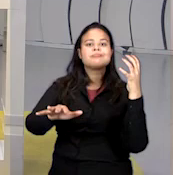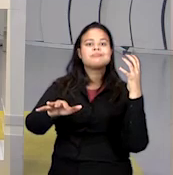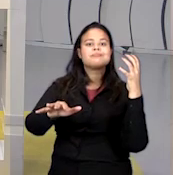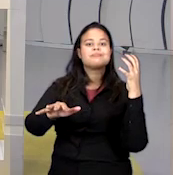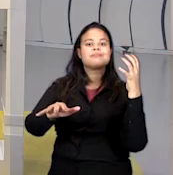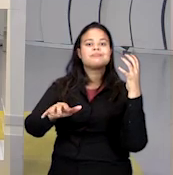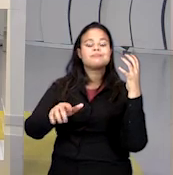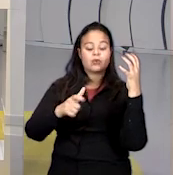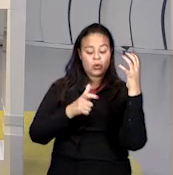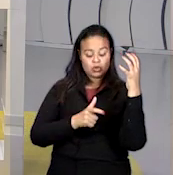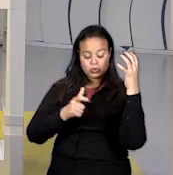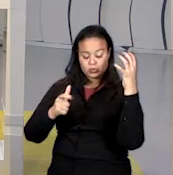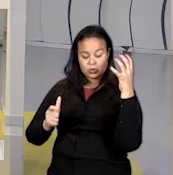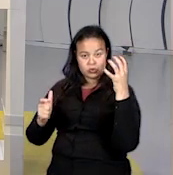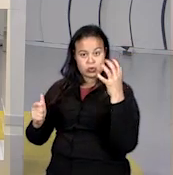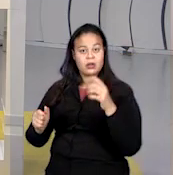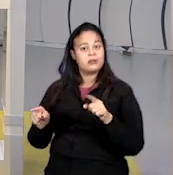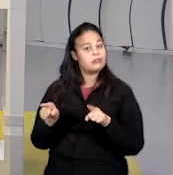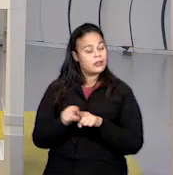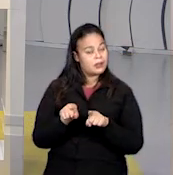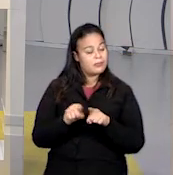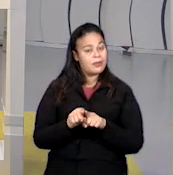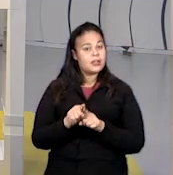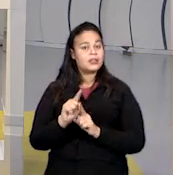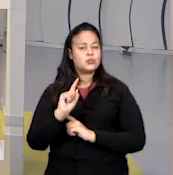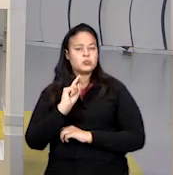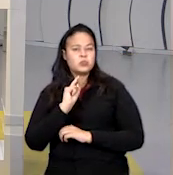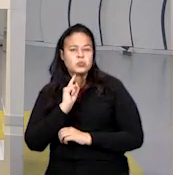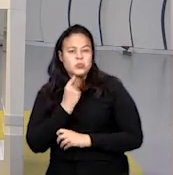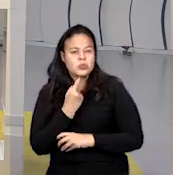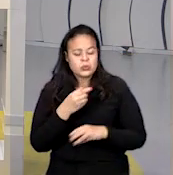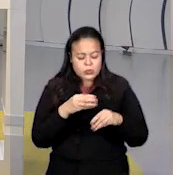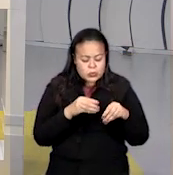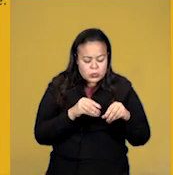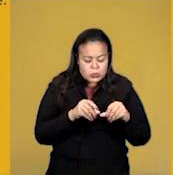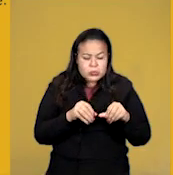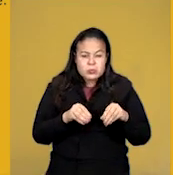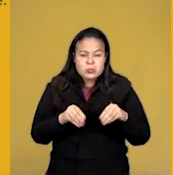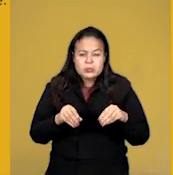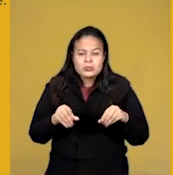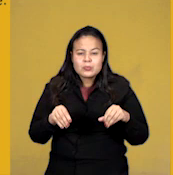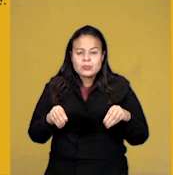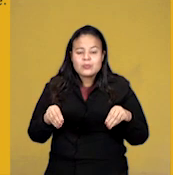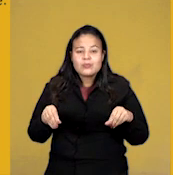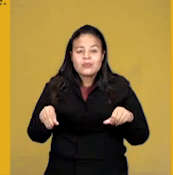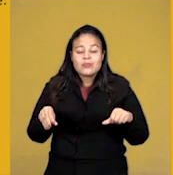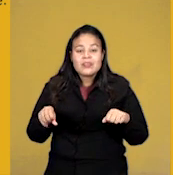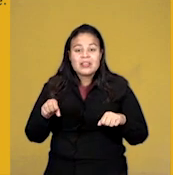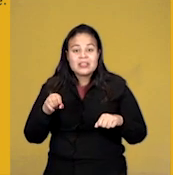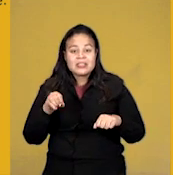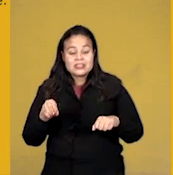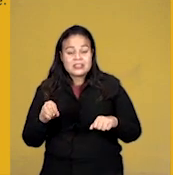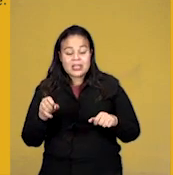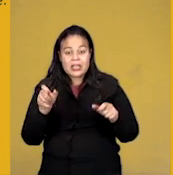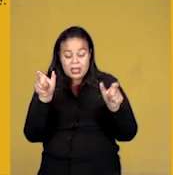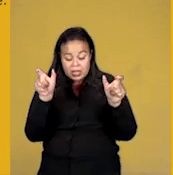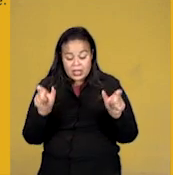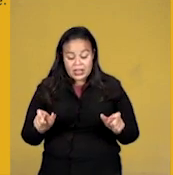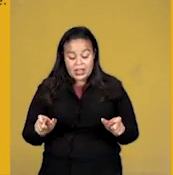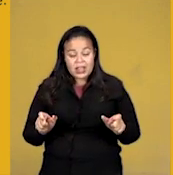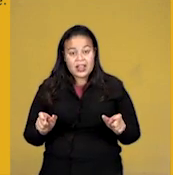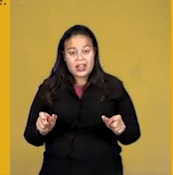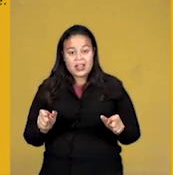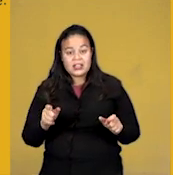existe ainda uma outra forma de poluição do solo que ocorre quando a gente deposita sobre ele